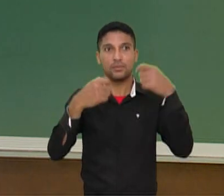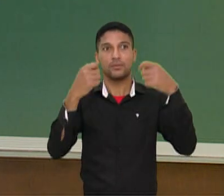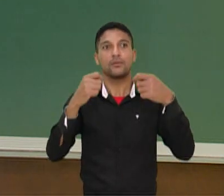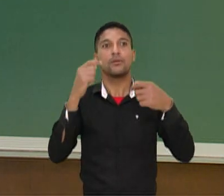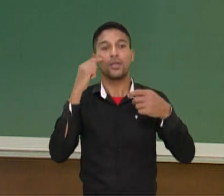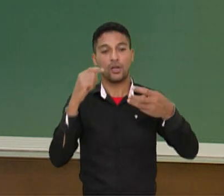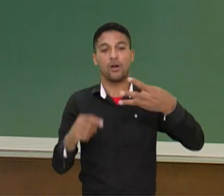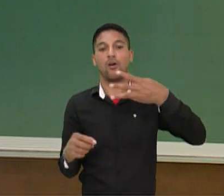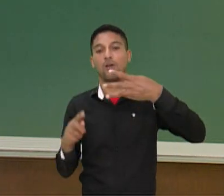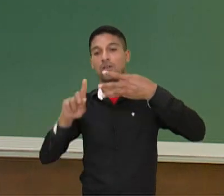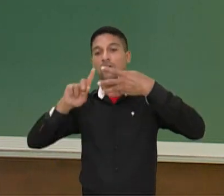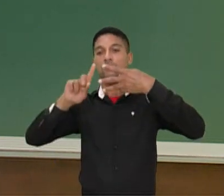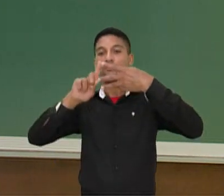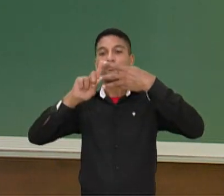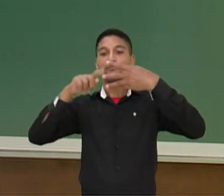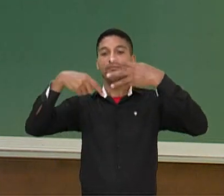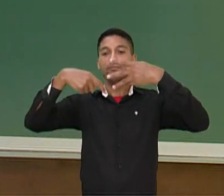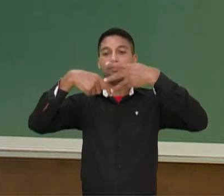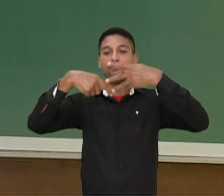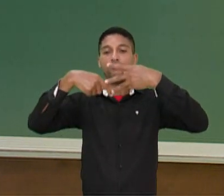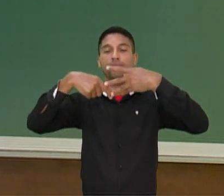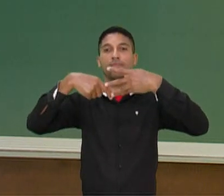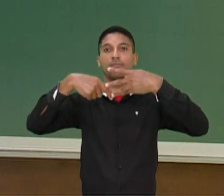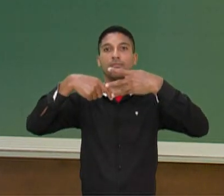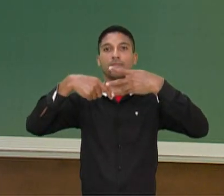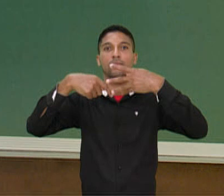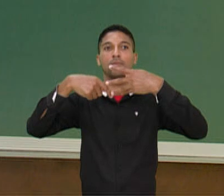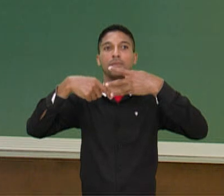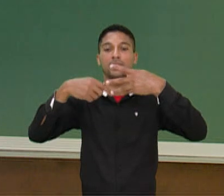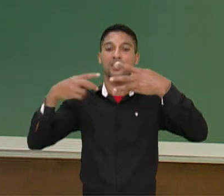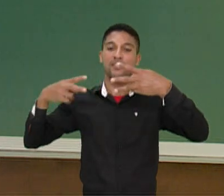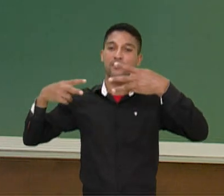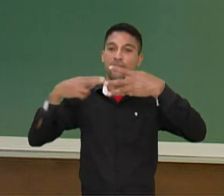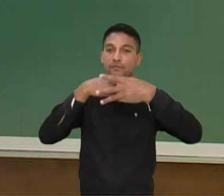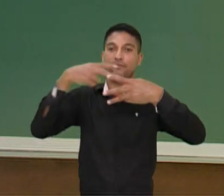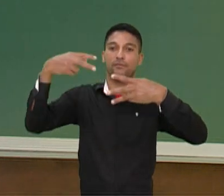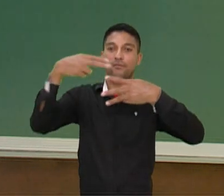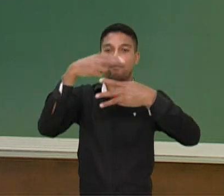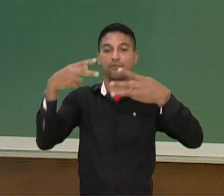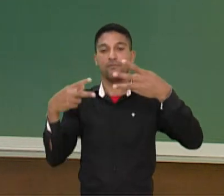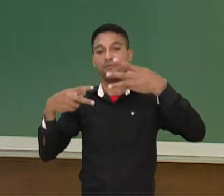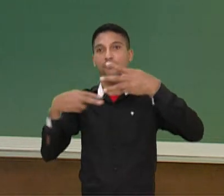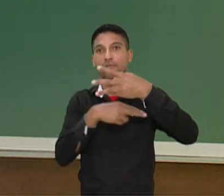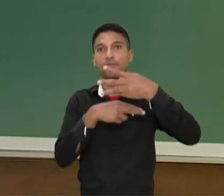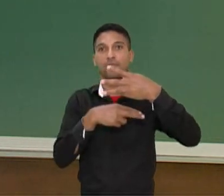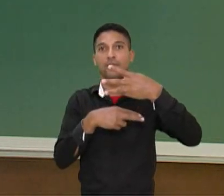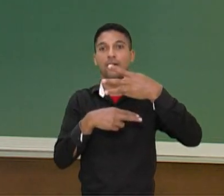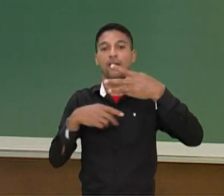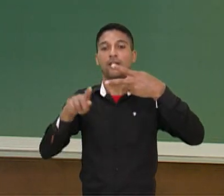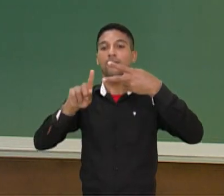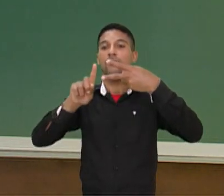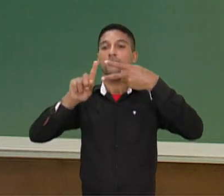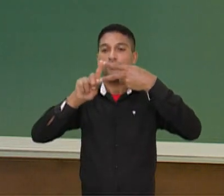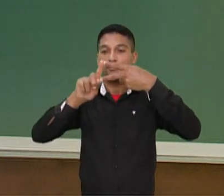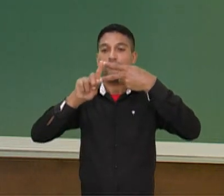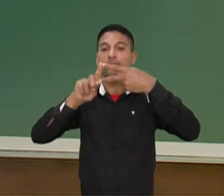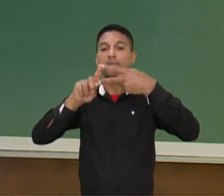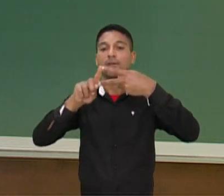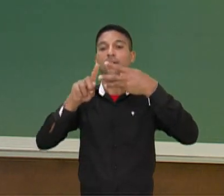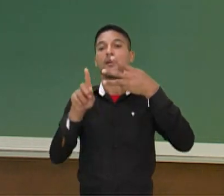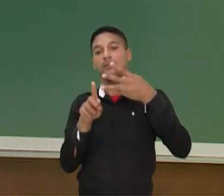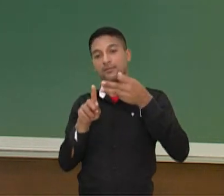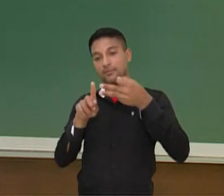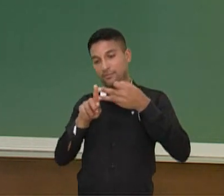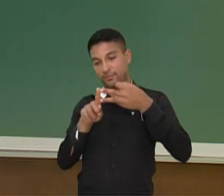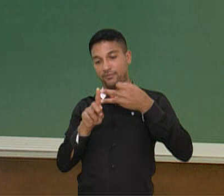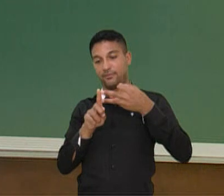já sabe calcular a área, como triângulo e retângulo? Pica ela inteirinha e depois soma os pedaços.